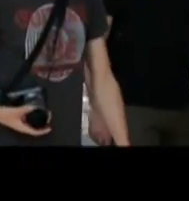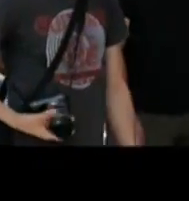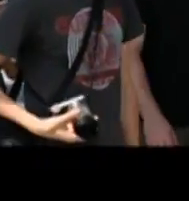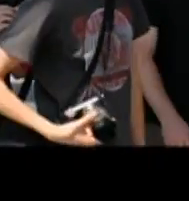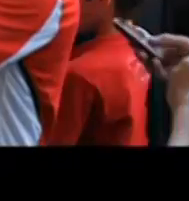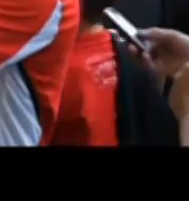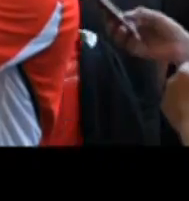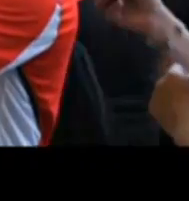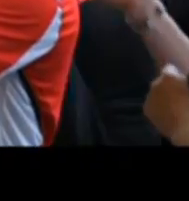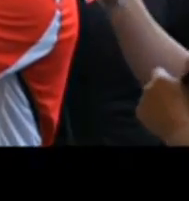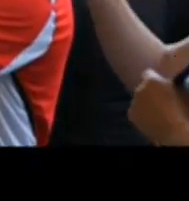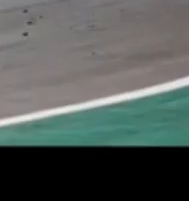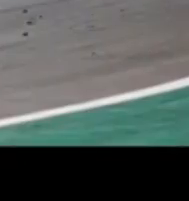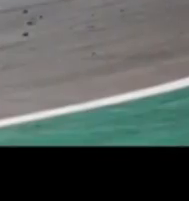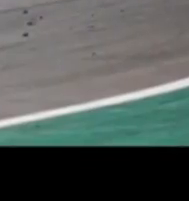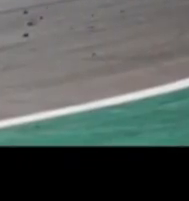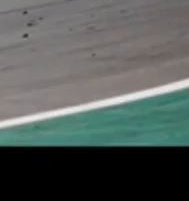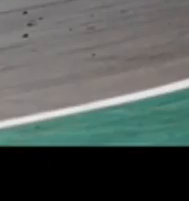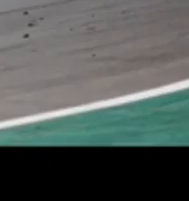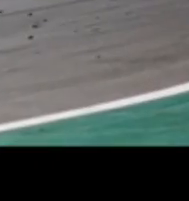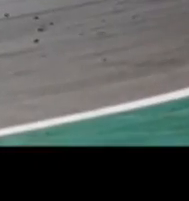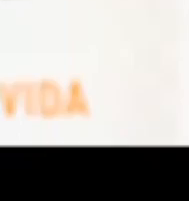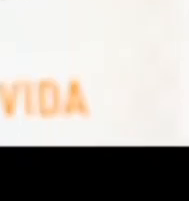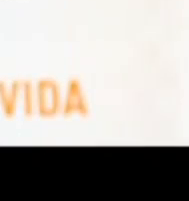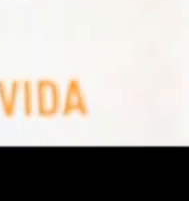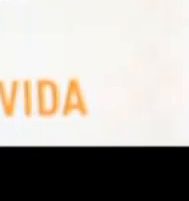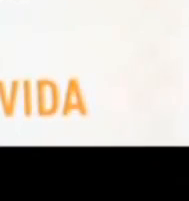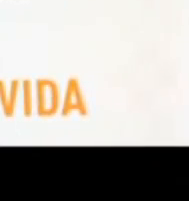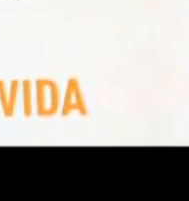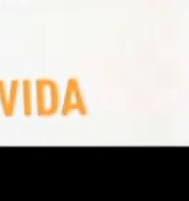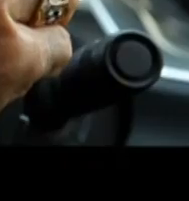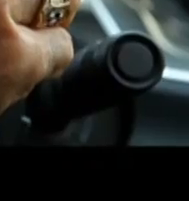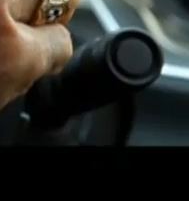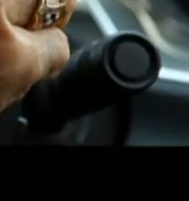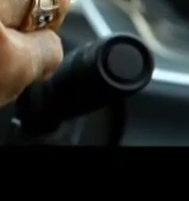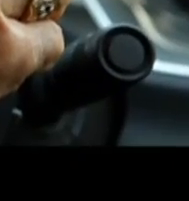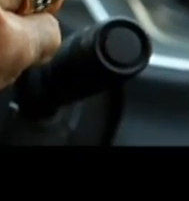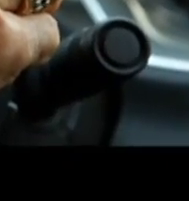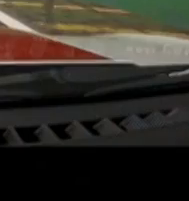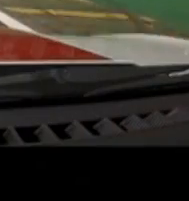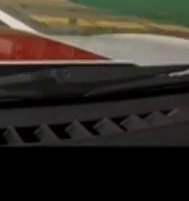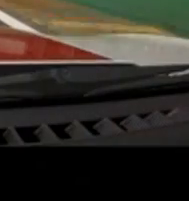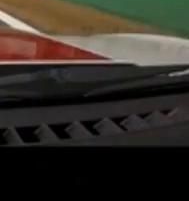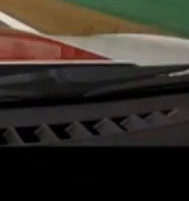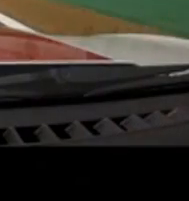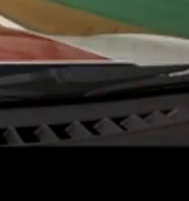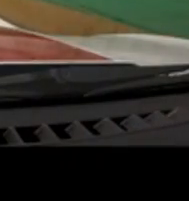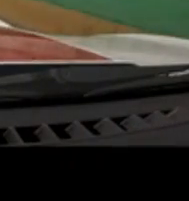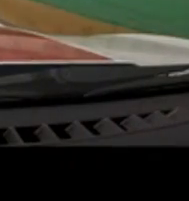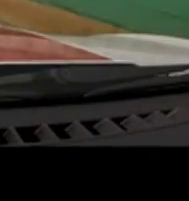se unem para defender uma mesma causa, a consciência no trânsito.